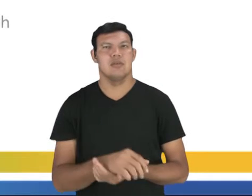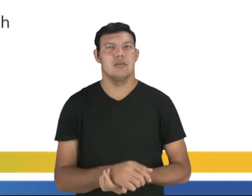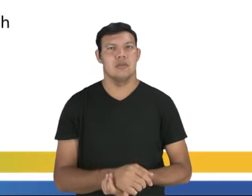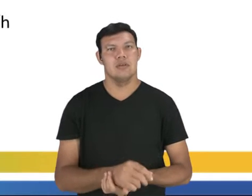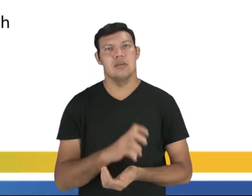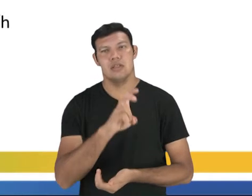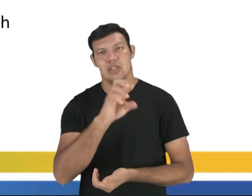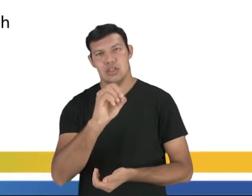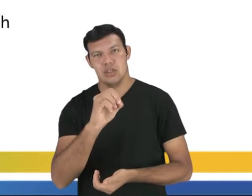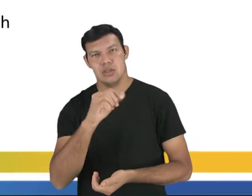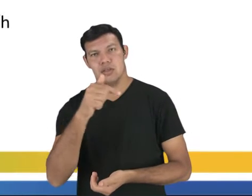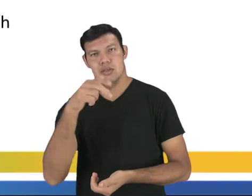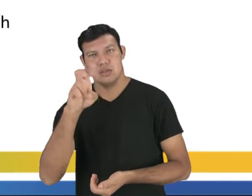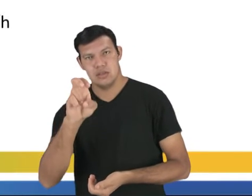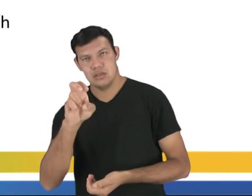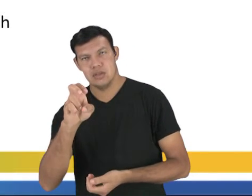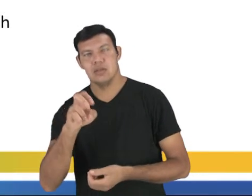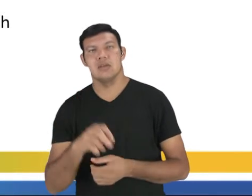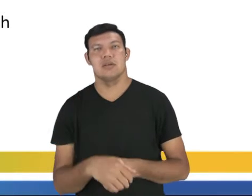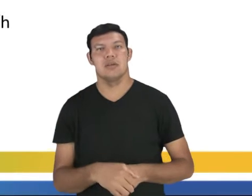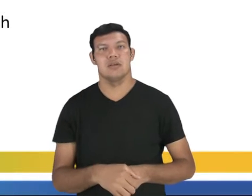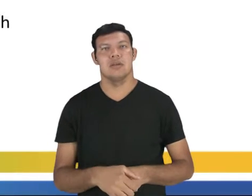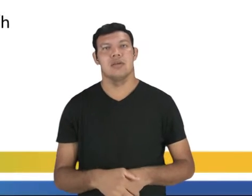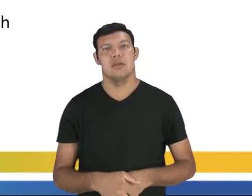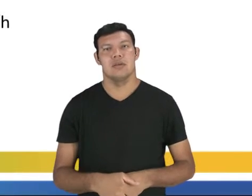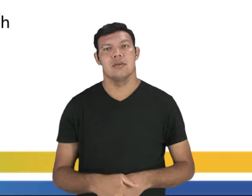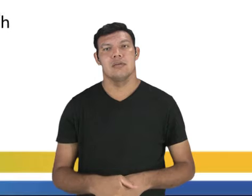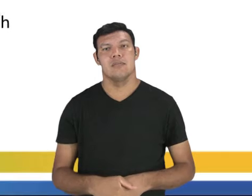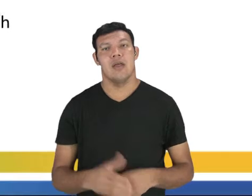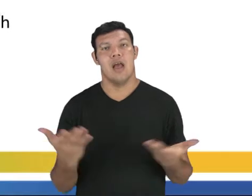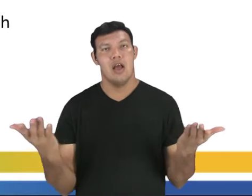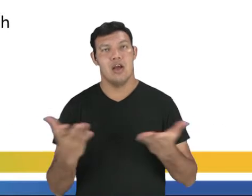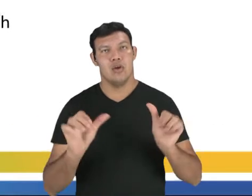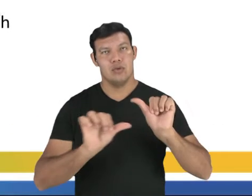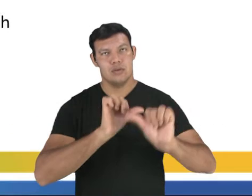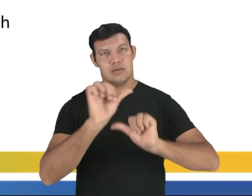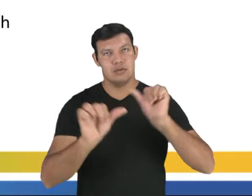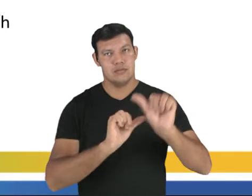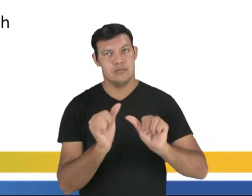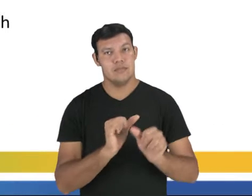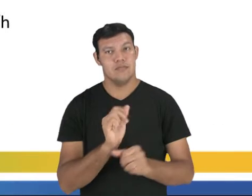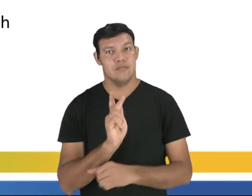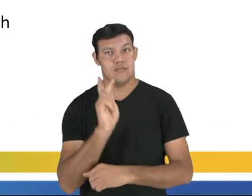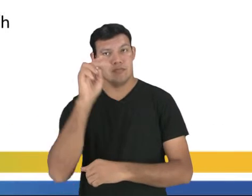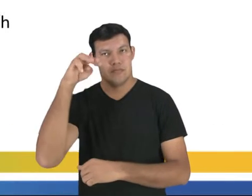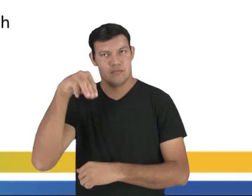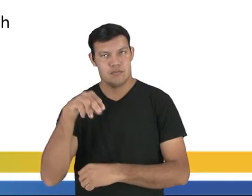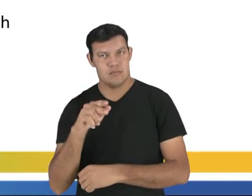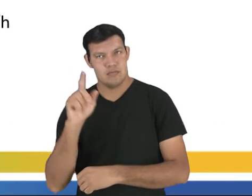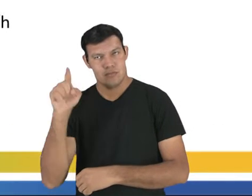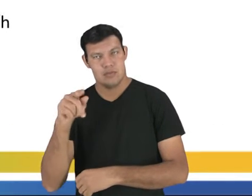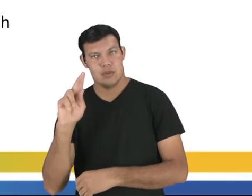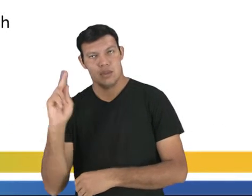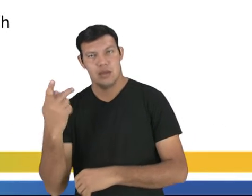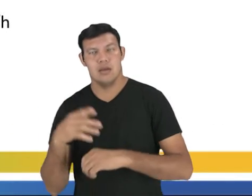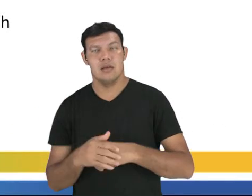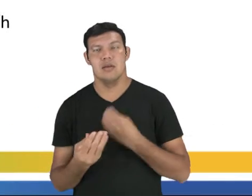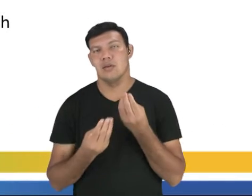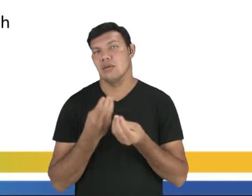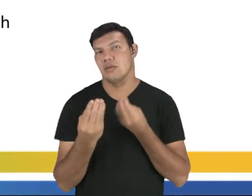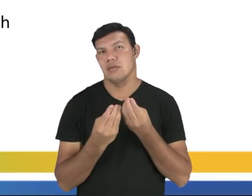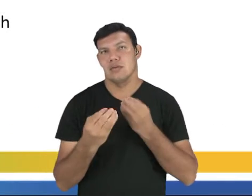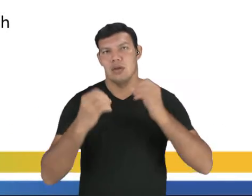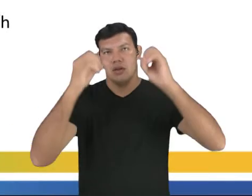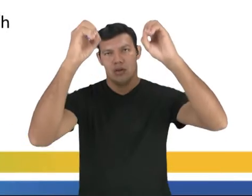25, 50, 75. E aí embaixo estão os valores que eu transformei ali para quilômetros por hora, para você ter uma noção de como seria uma